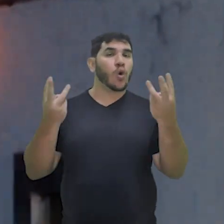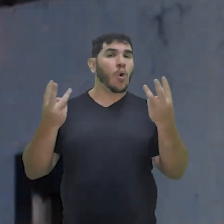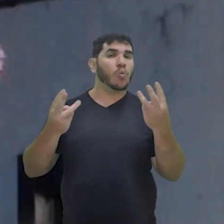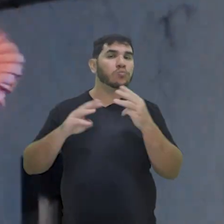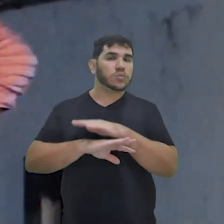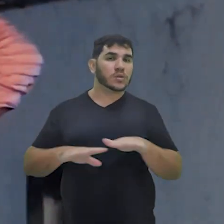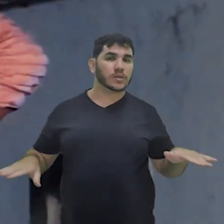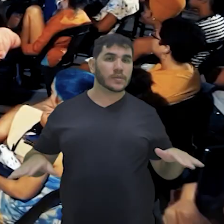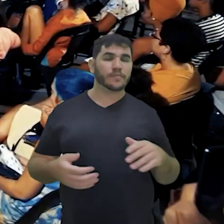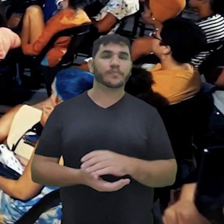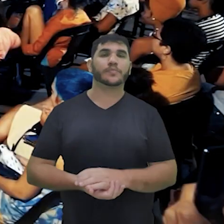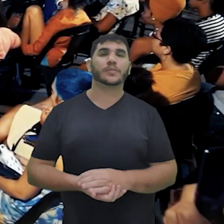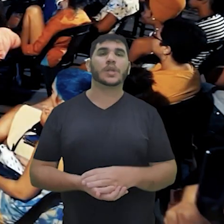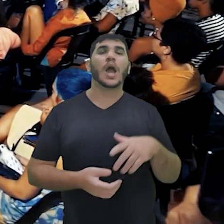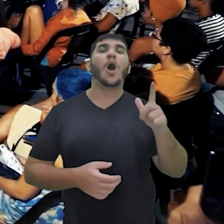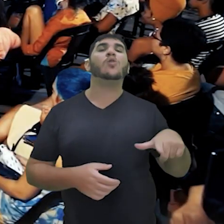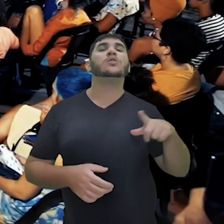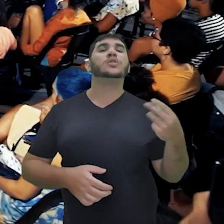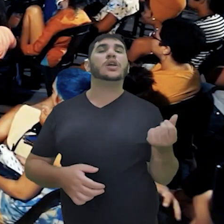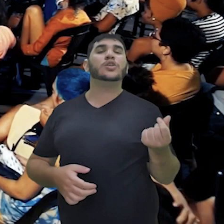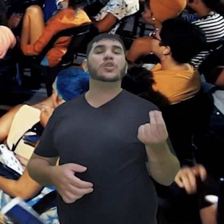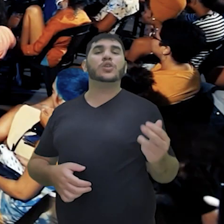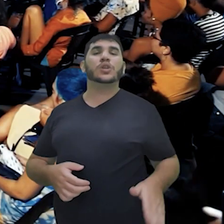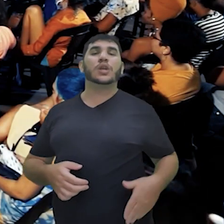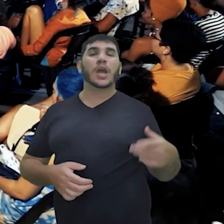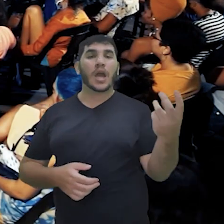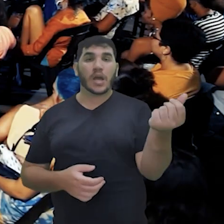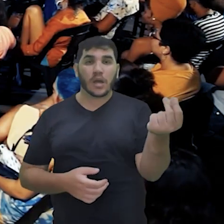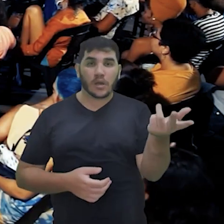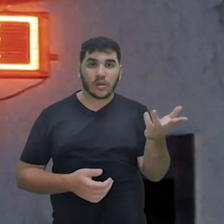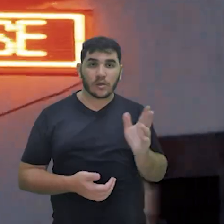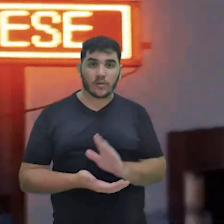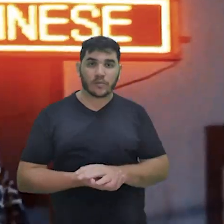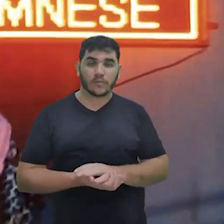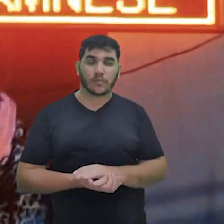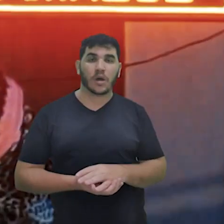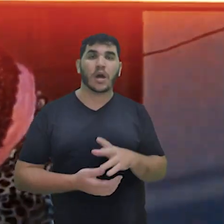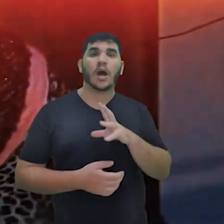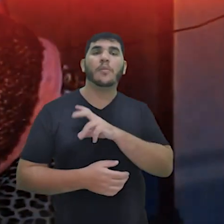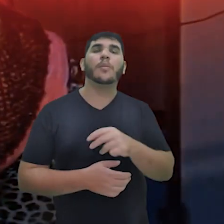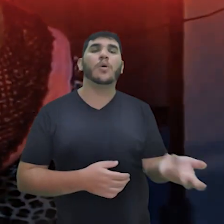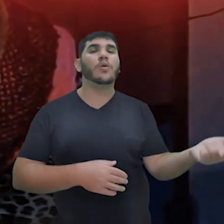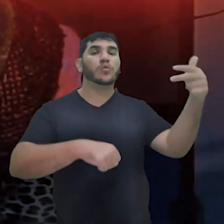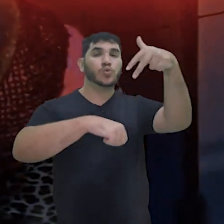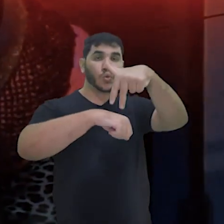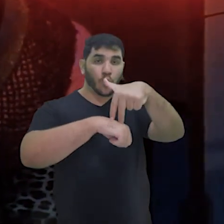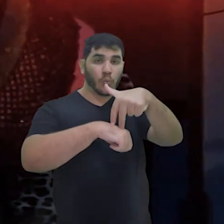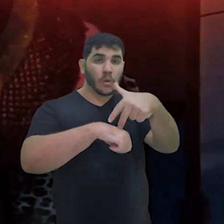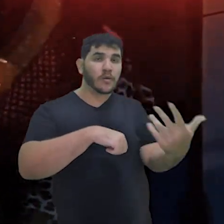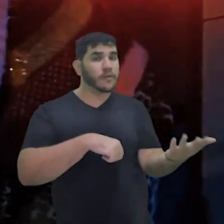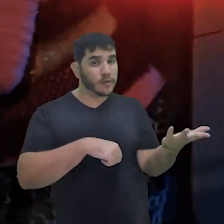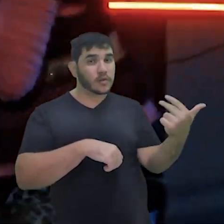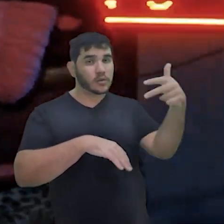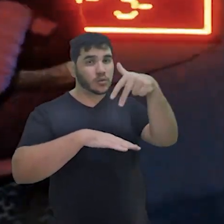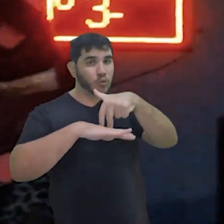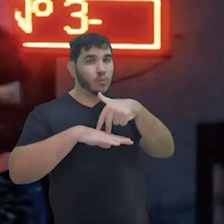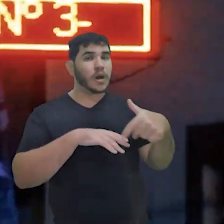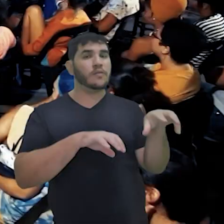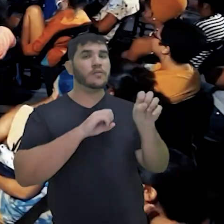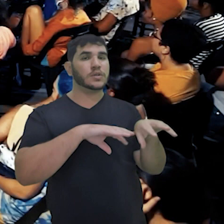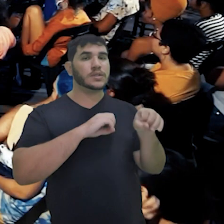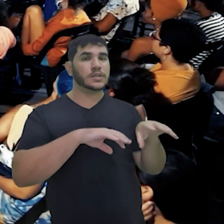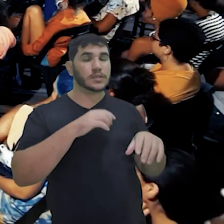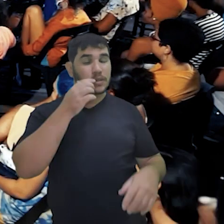parar. Aê, de onde é que a gente vai tirar dinheiro, sua bicha apoteótica? Amor, suba no palco, nenenzinha, que eu vou lhe